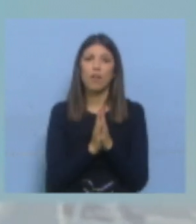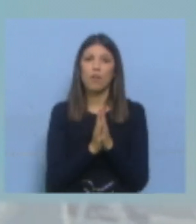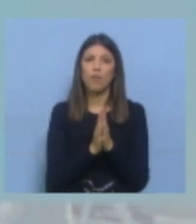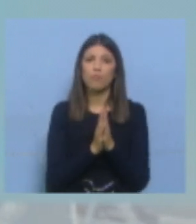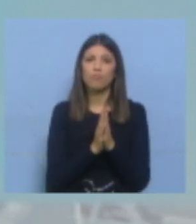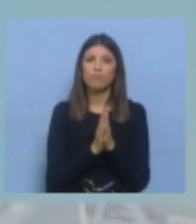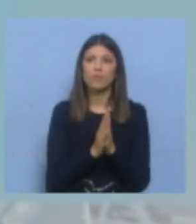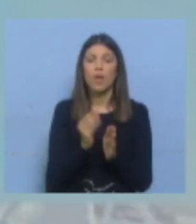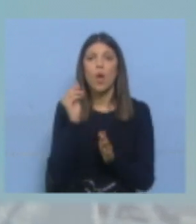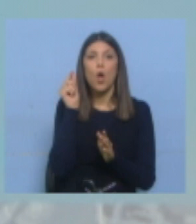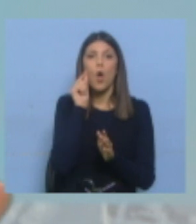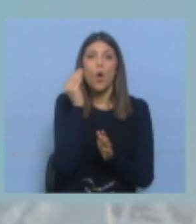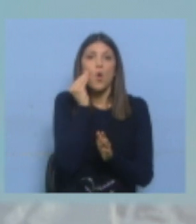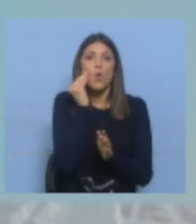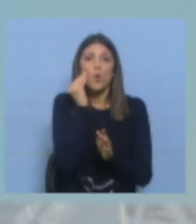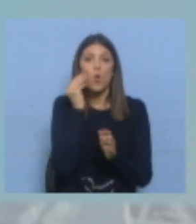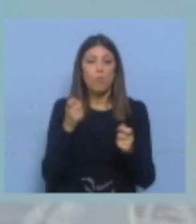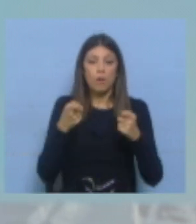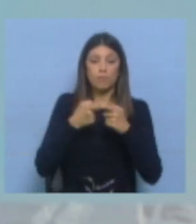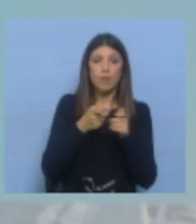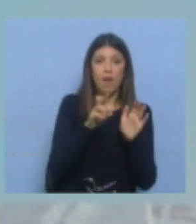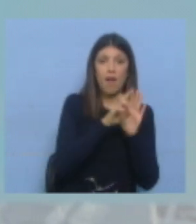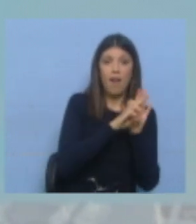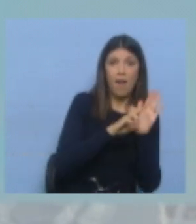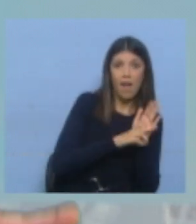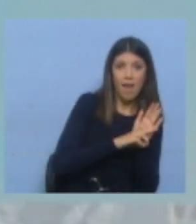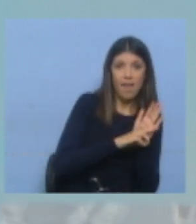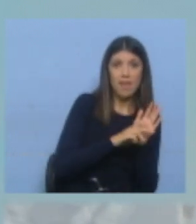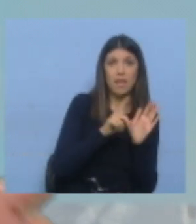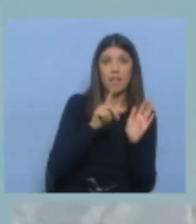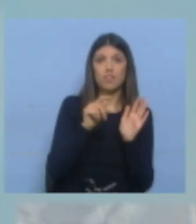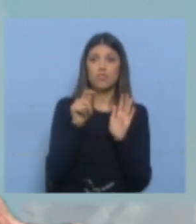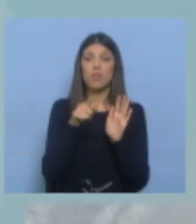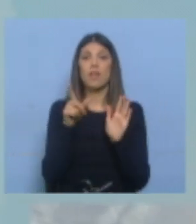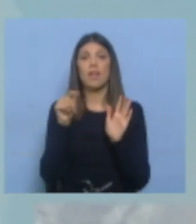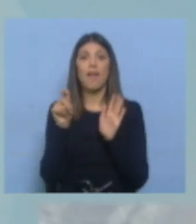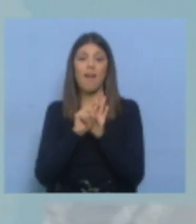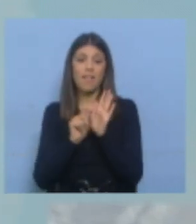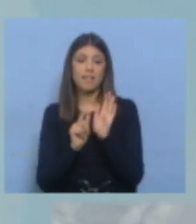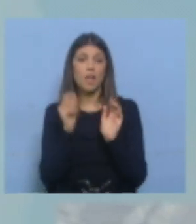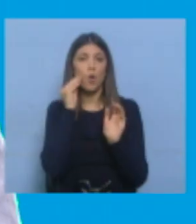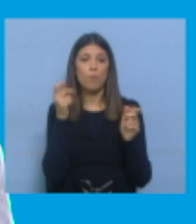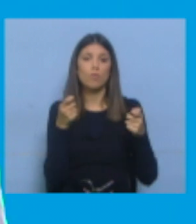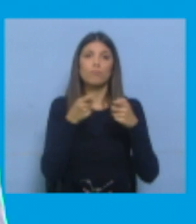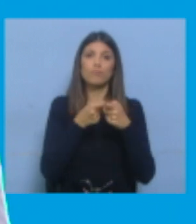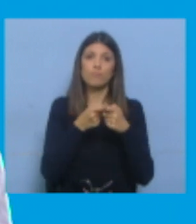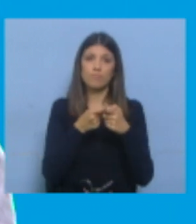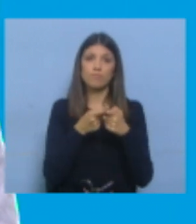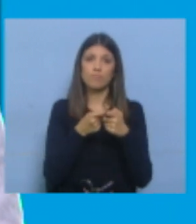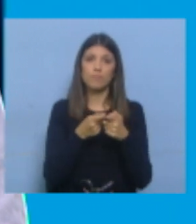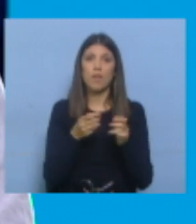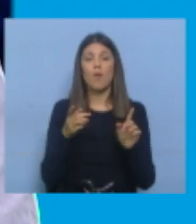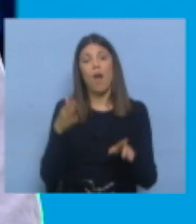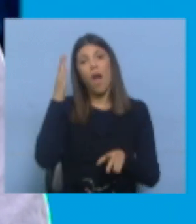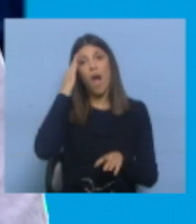nossas regras com esta ética que tantas vezes arrumamos no compartimento das religiões? Eu acho que é uma área que está